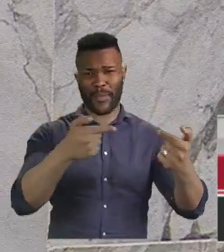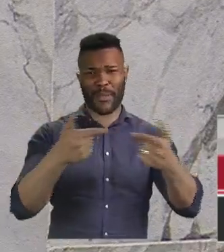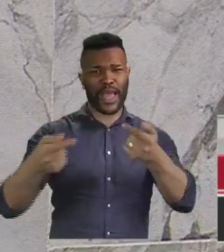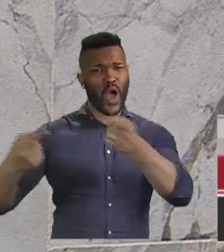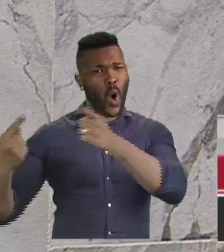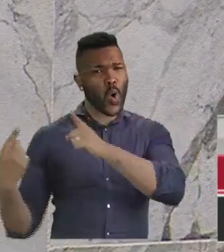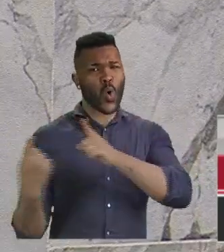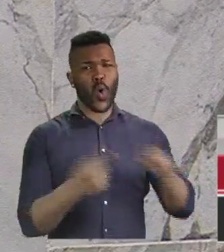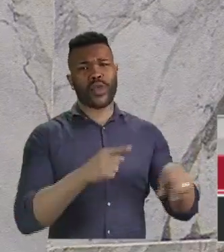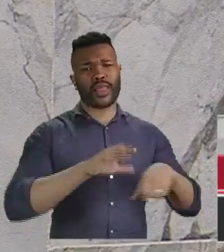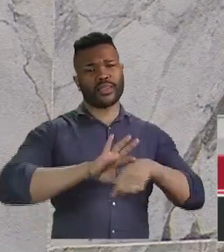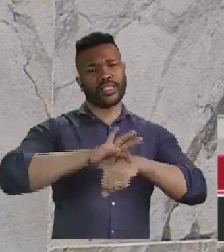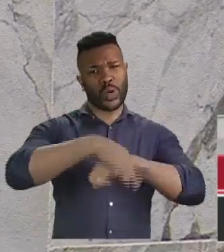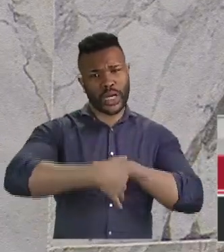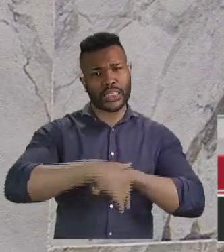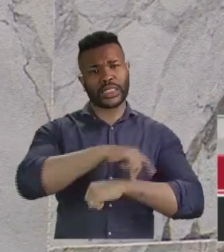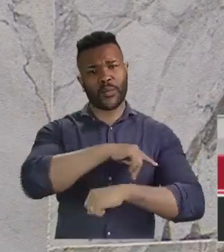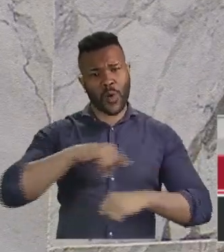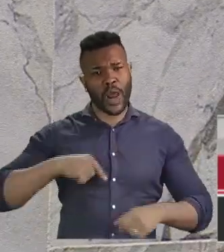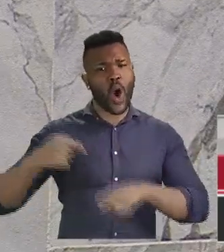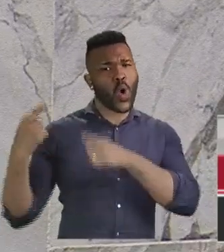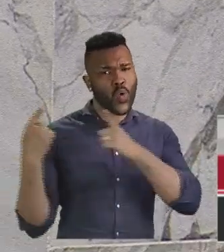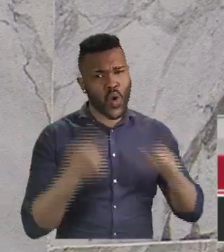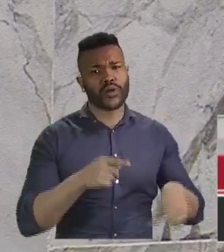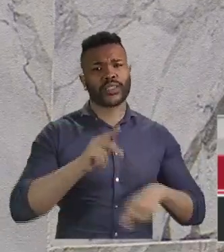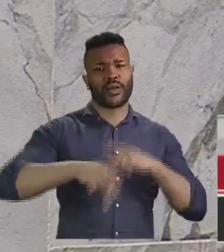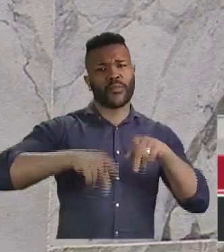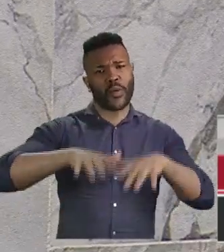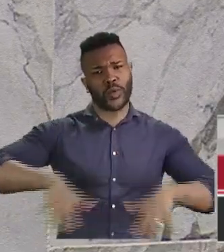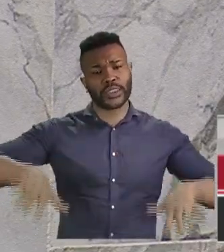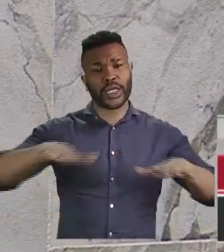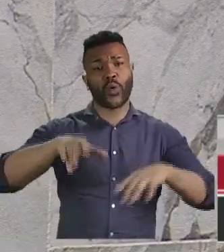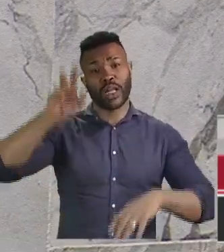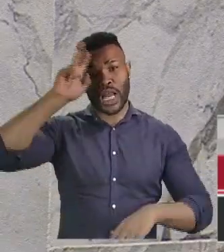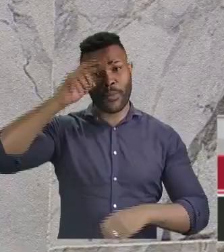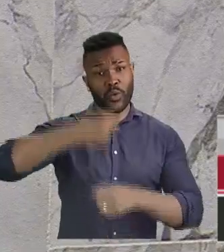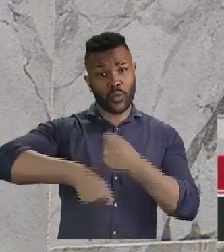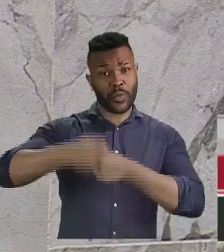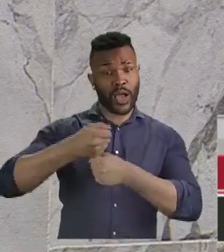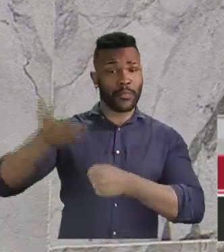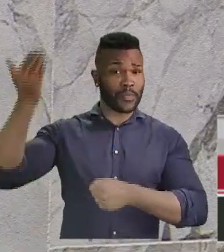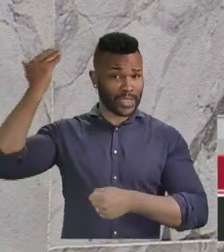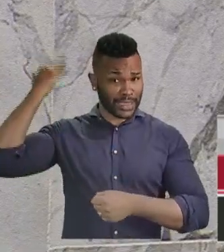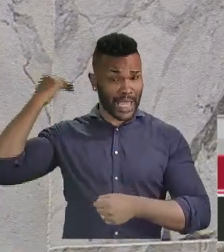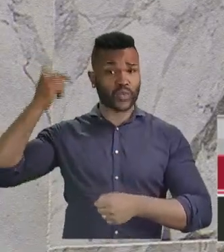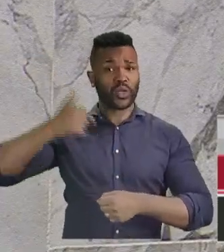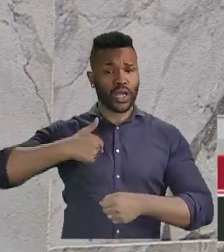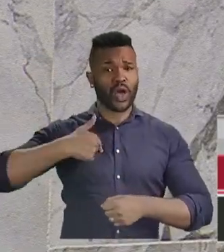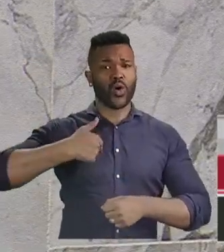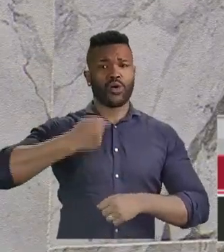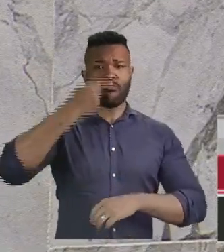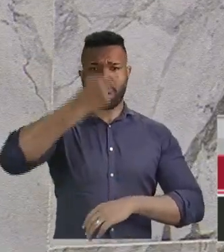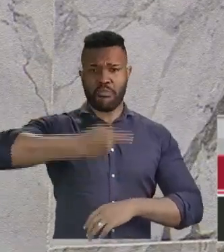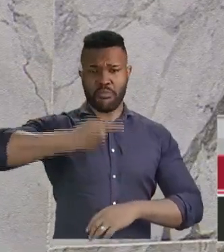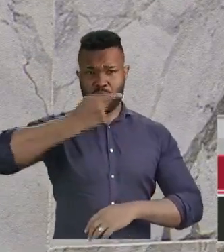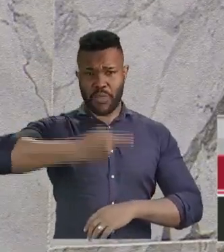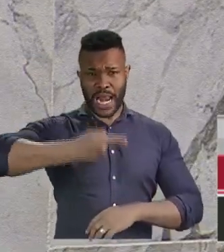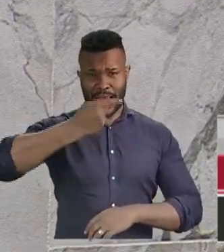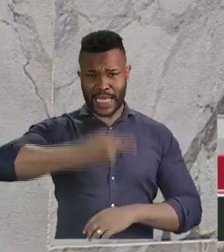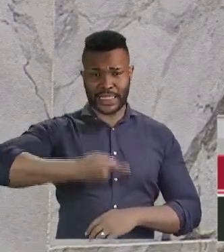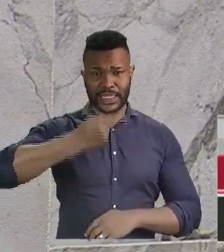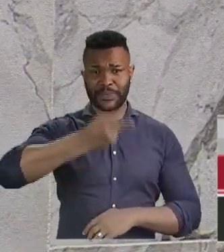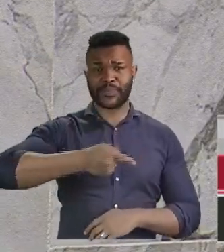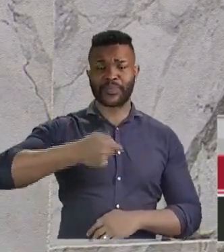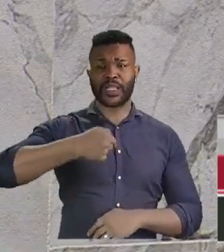a segurança pública, contra a população. Eu lembro que anos atrás, num discurso que fiz numa situação que eu era